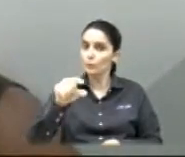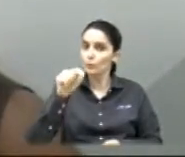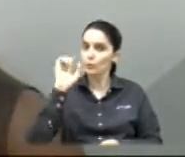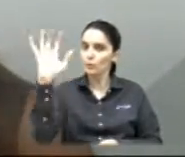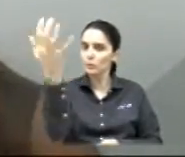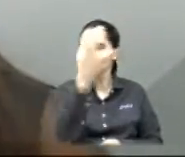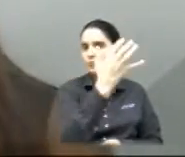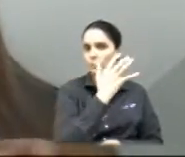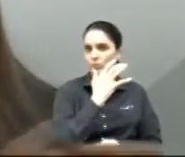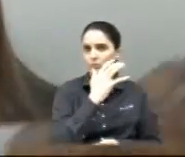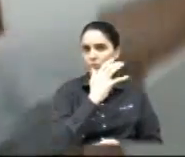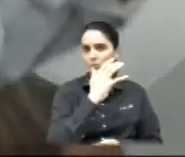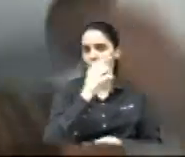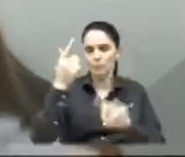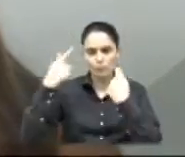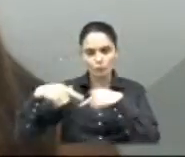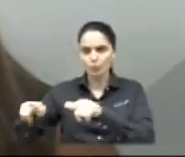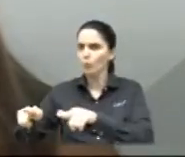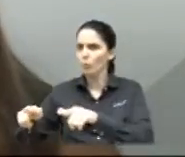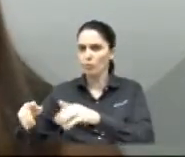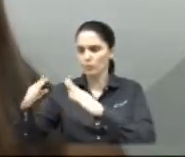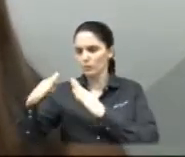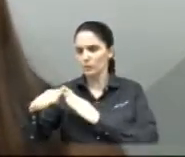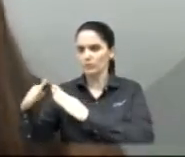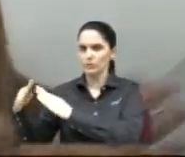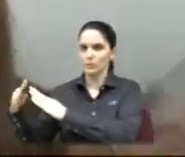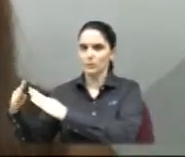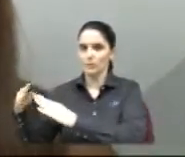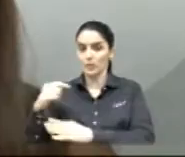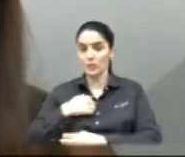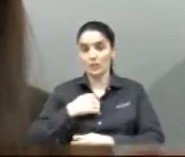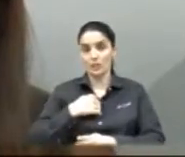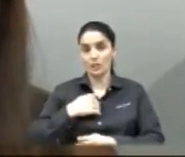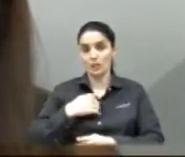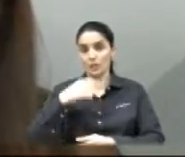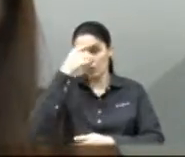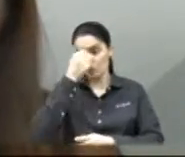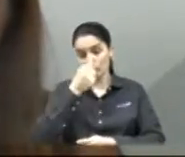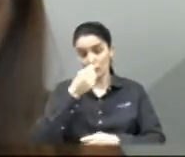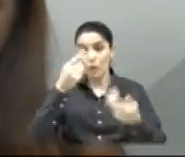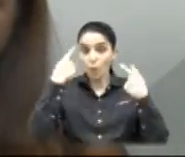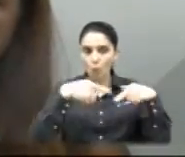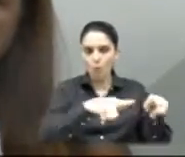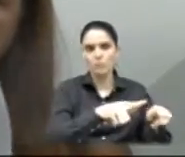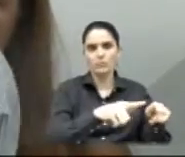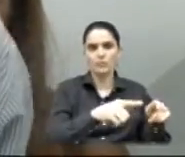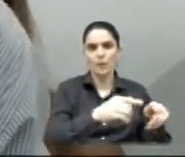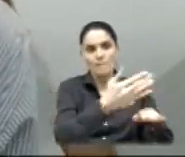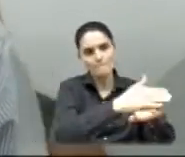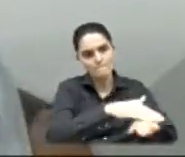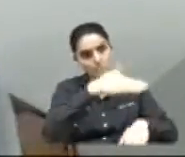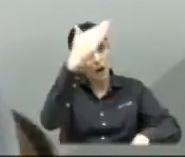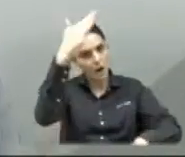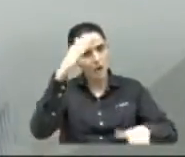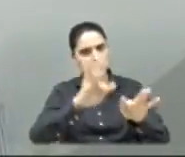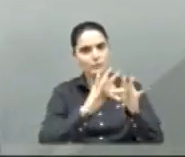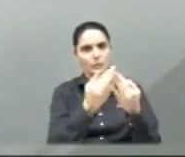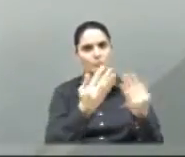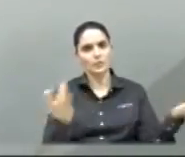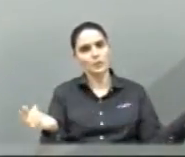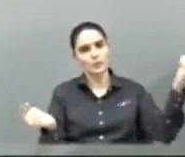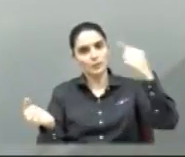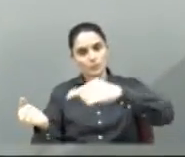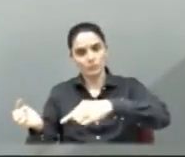lá estão, sou contra vir mais assentados para Limeira. Acho que não comporta mais uma área. E o prefeito mandou um projeto